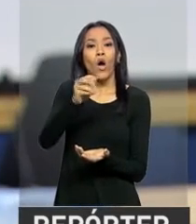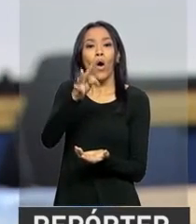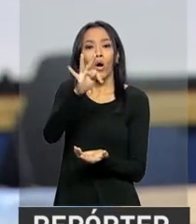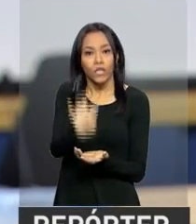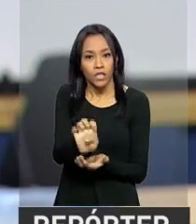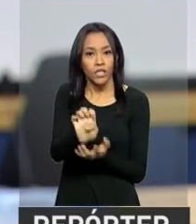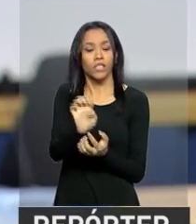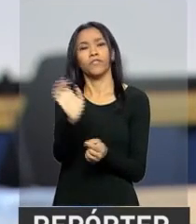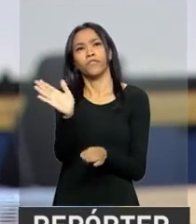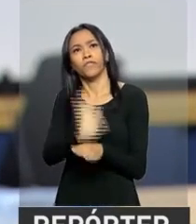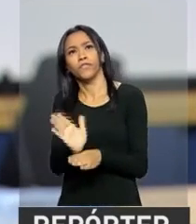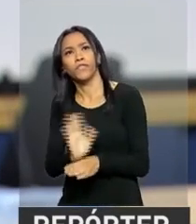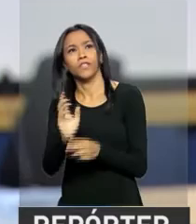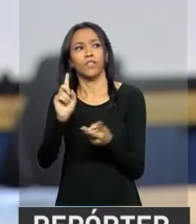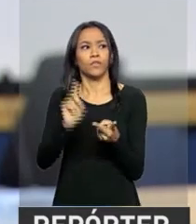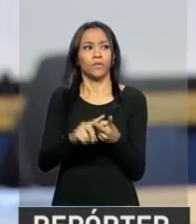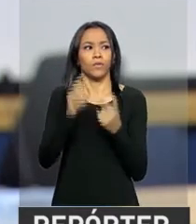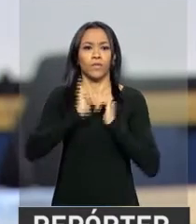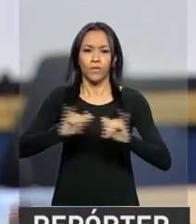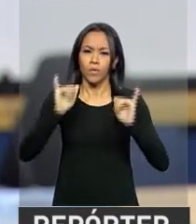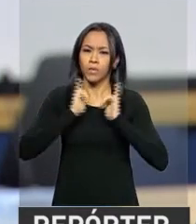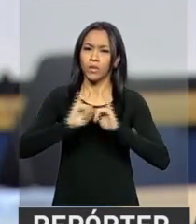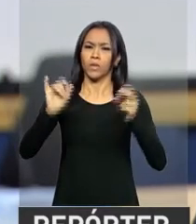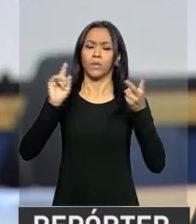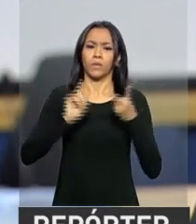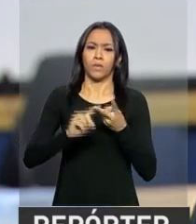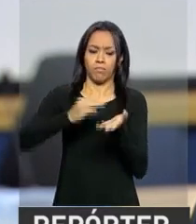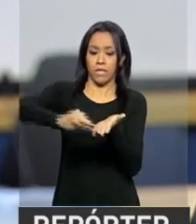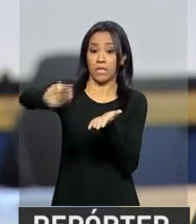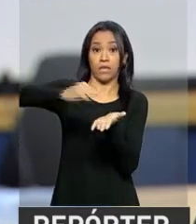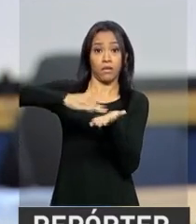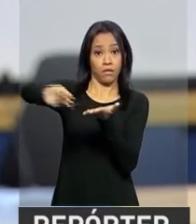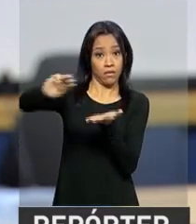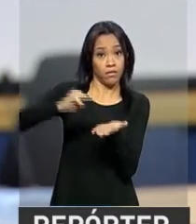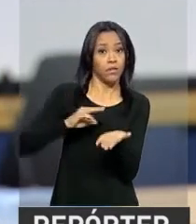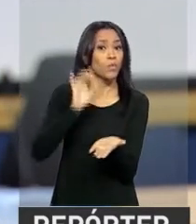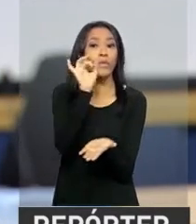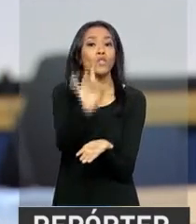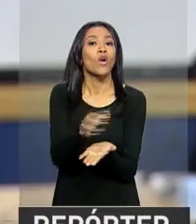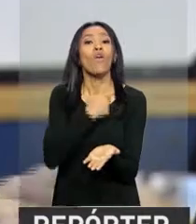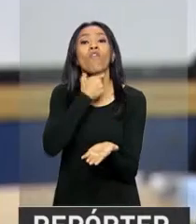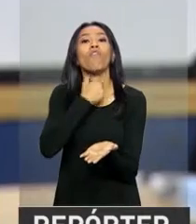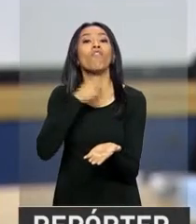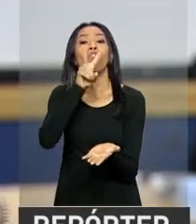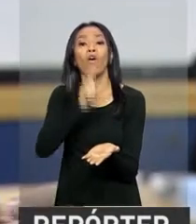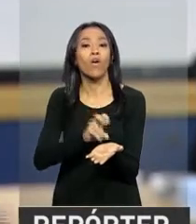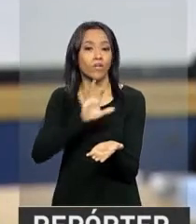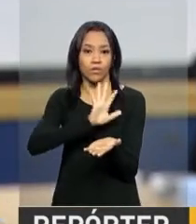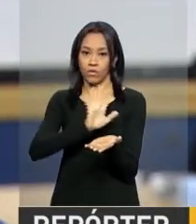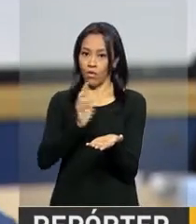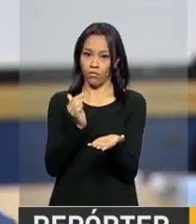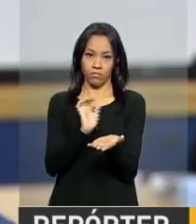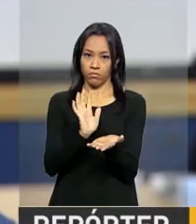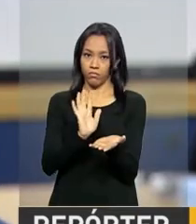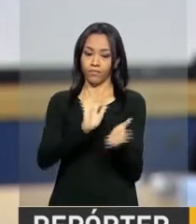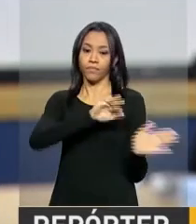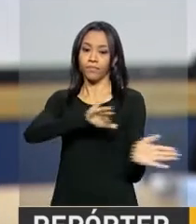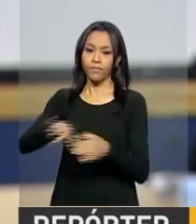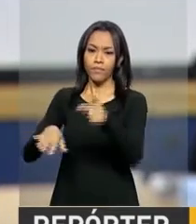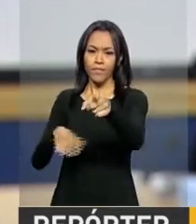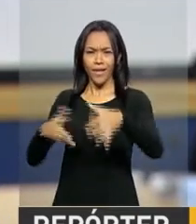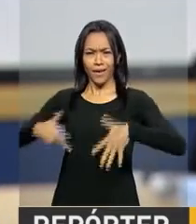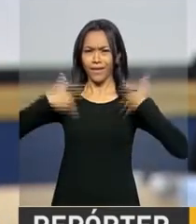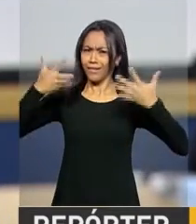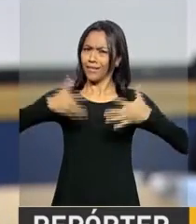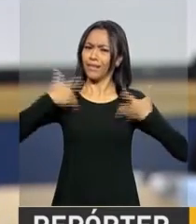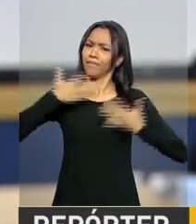para vídeo, para dados, né, mensagens e não apenas voz. O resultado, para nossa alegria,